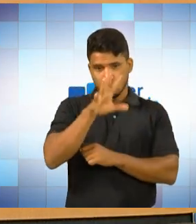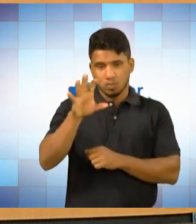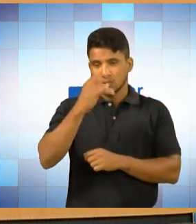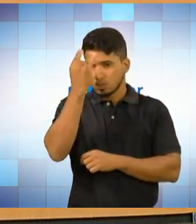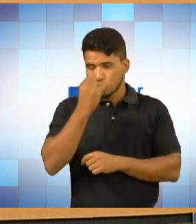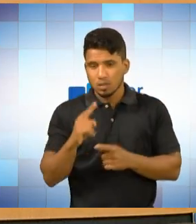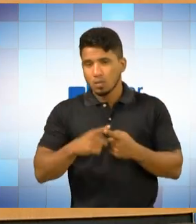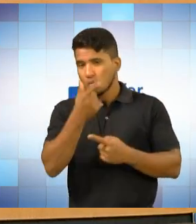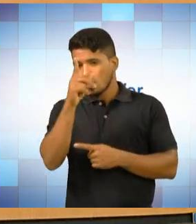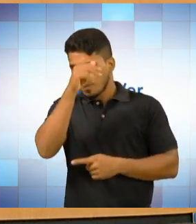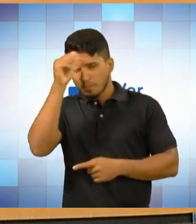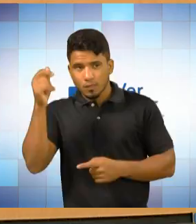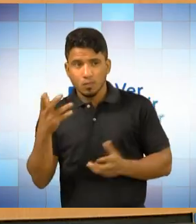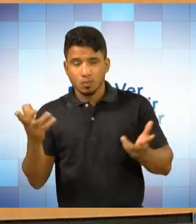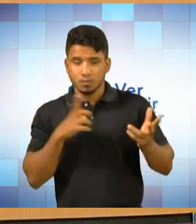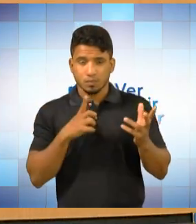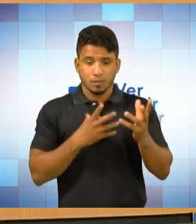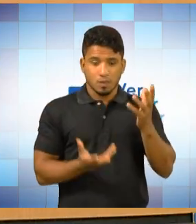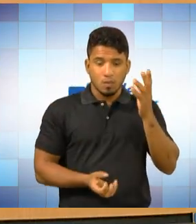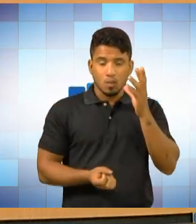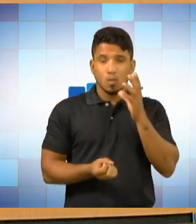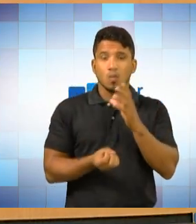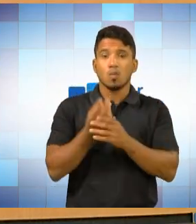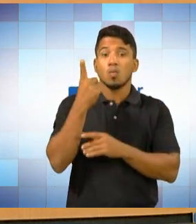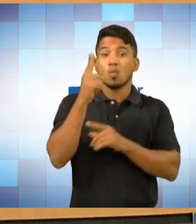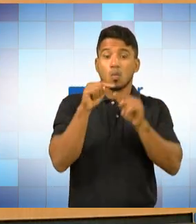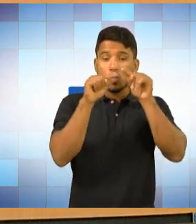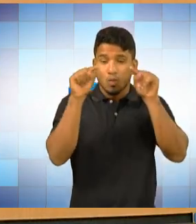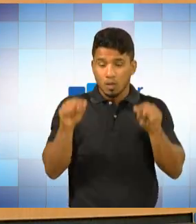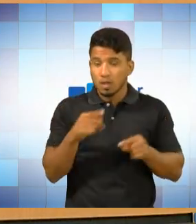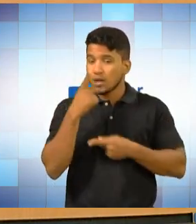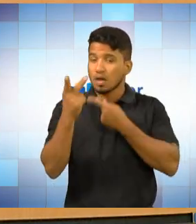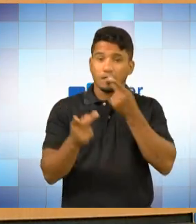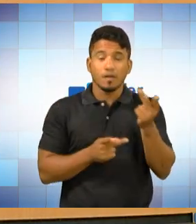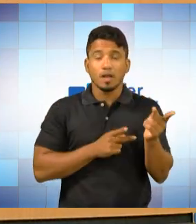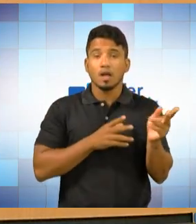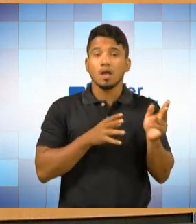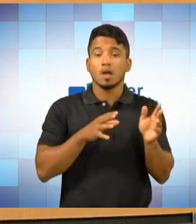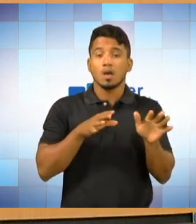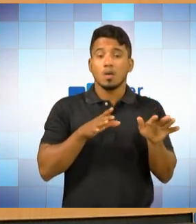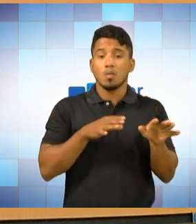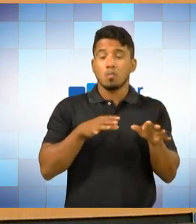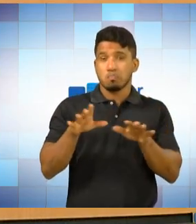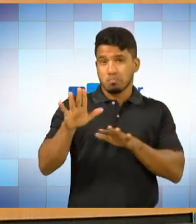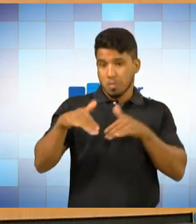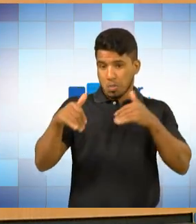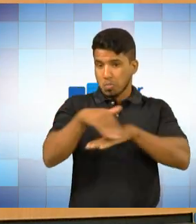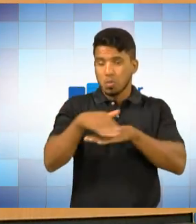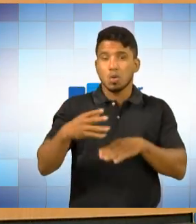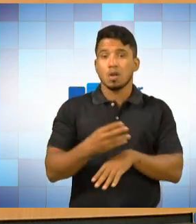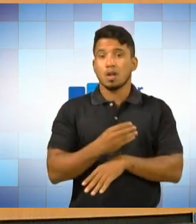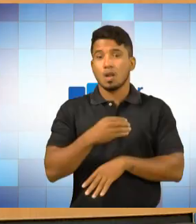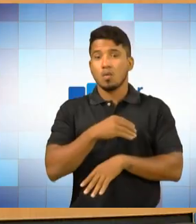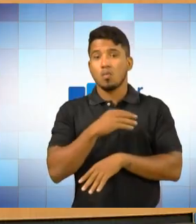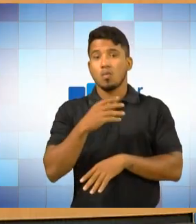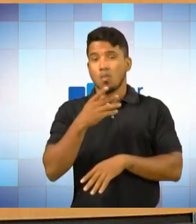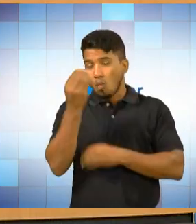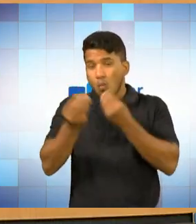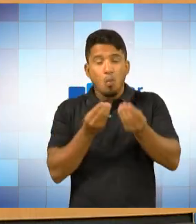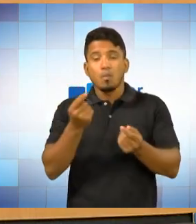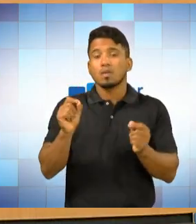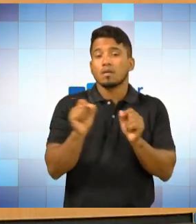da Prefeitura, lançou recentemente um projeto que fala mobilidade humana. Como isso